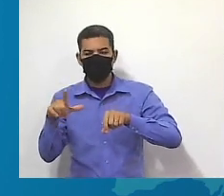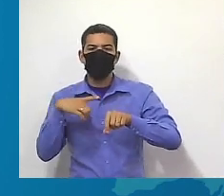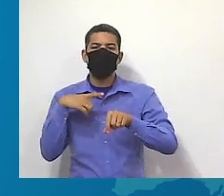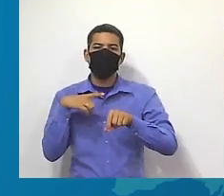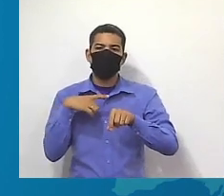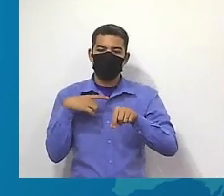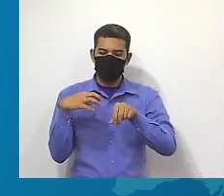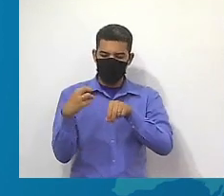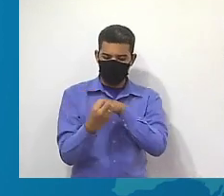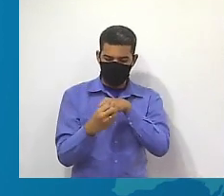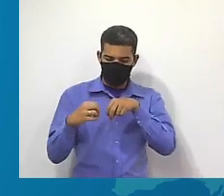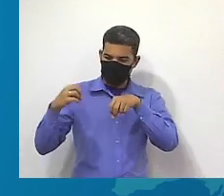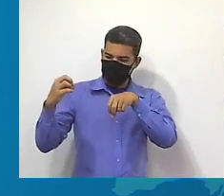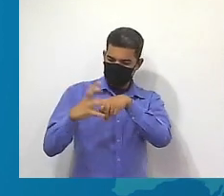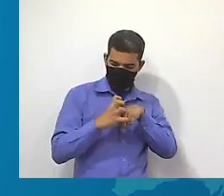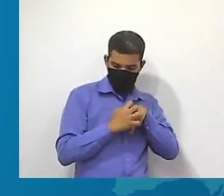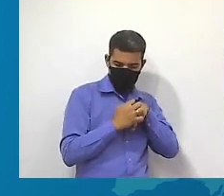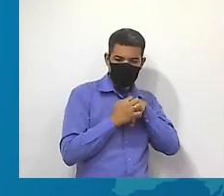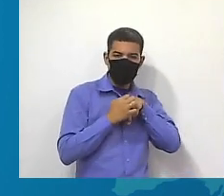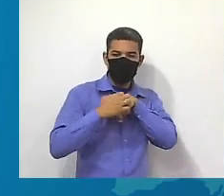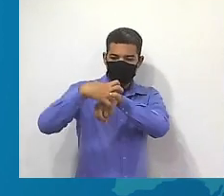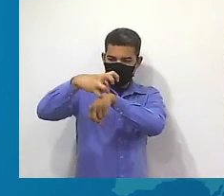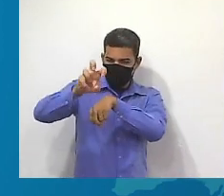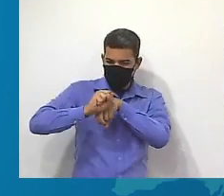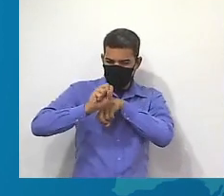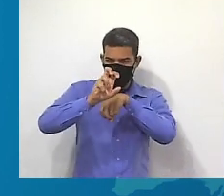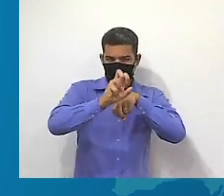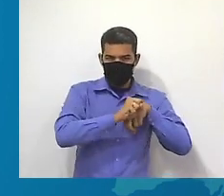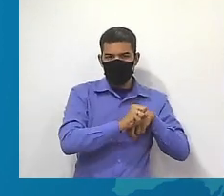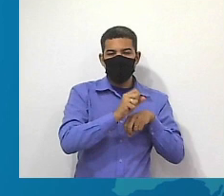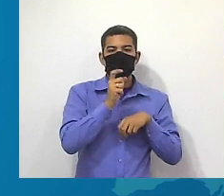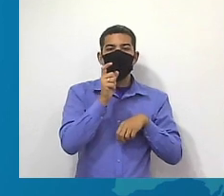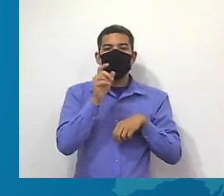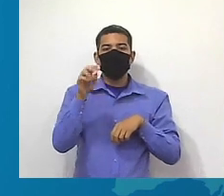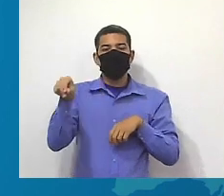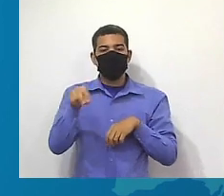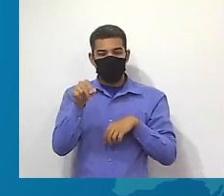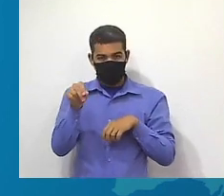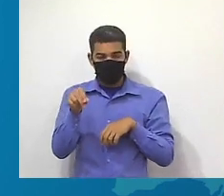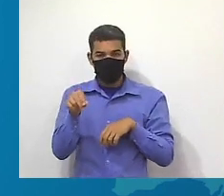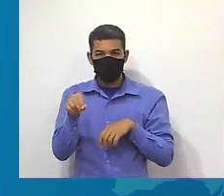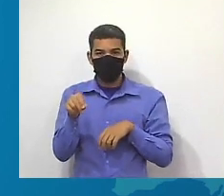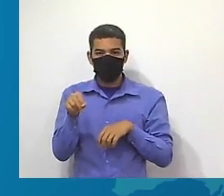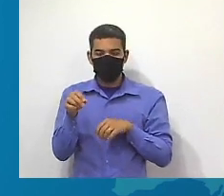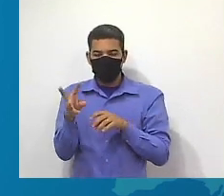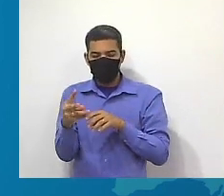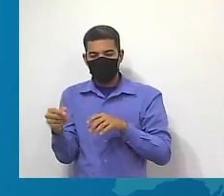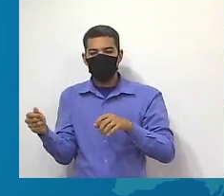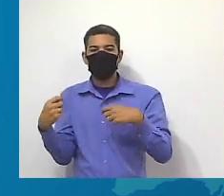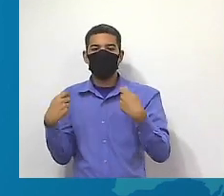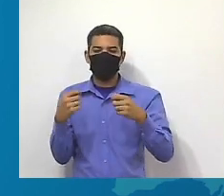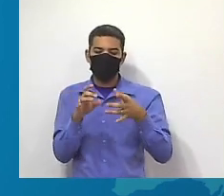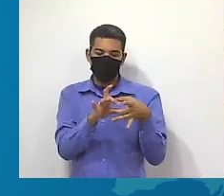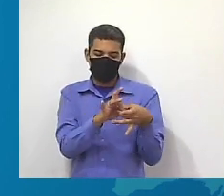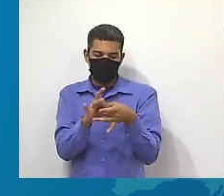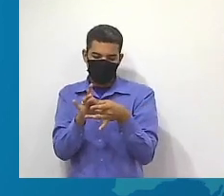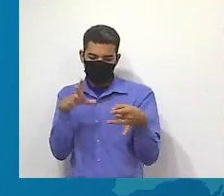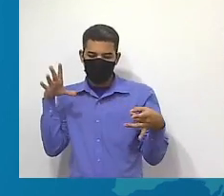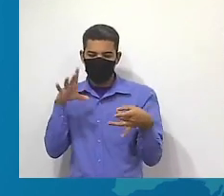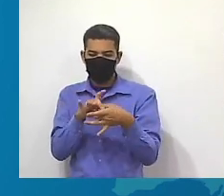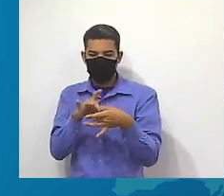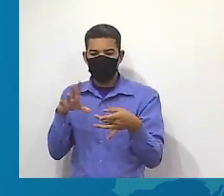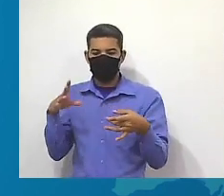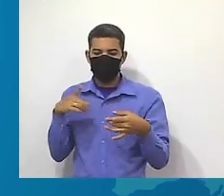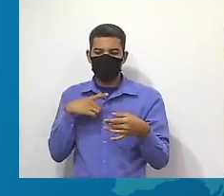entre essas cargas. E para separar o cristalzinho e dissolvê-lo, eu preciso quebrar essa interação. Isso também absorve